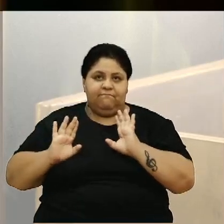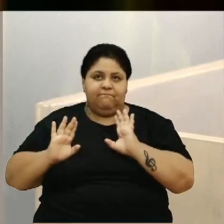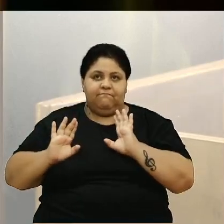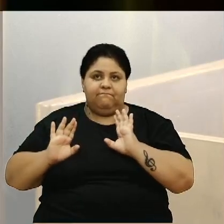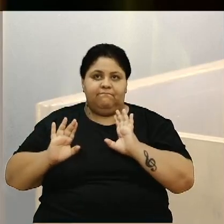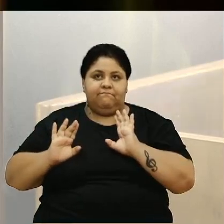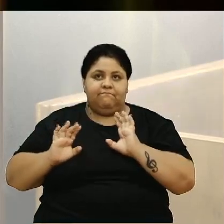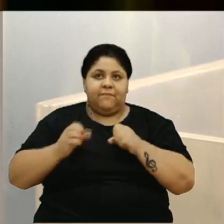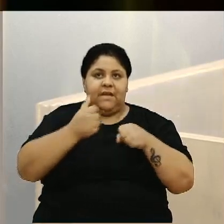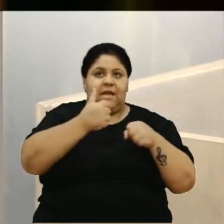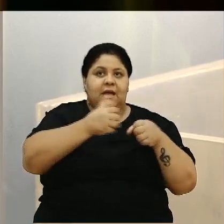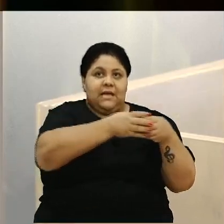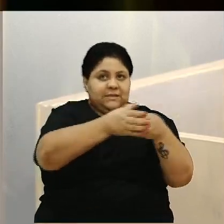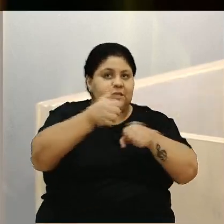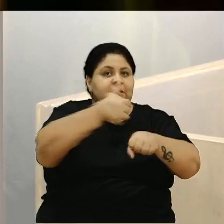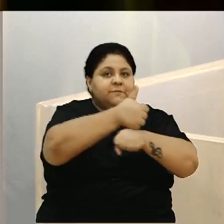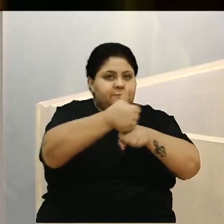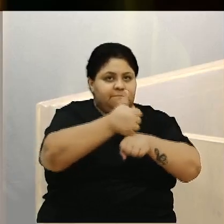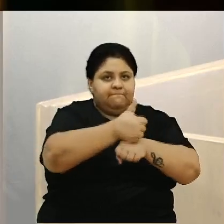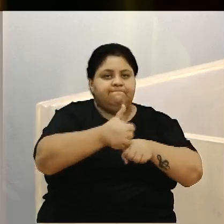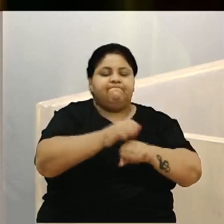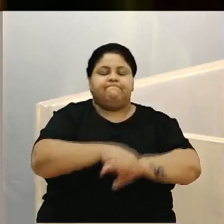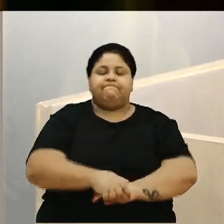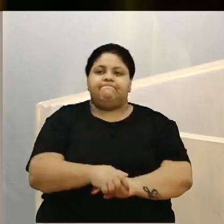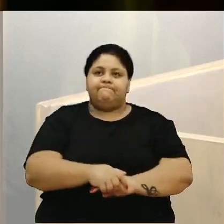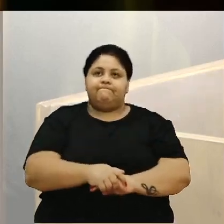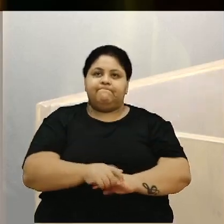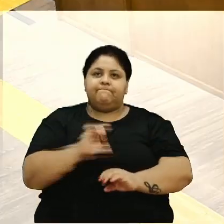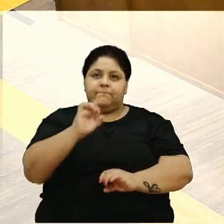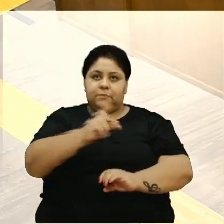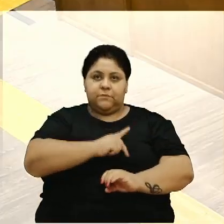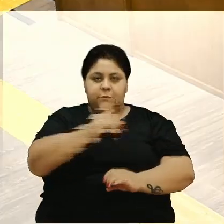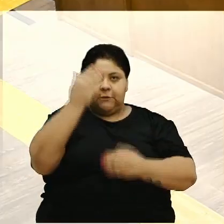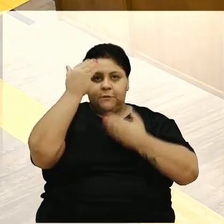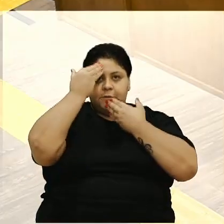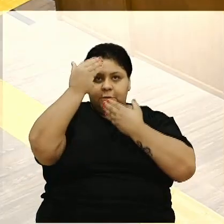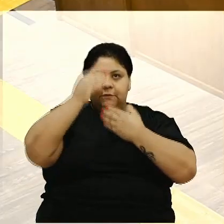especializadas. Era isso, senhor presidente, muito obrigado. Obrigado.